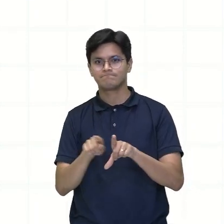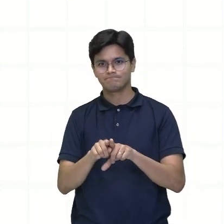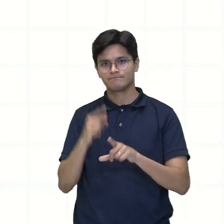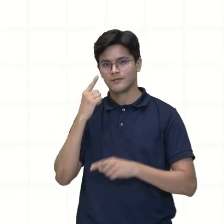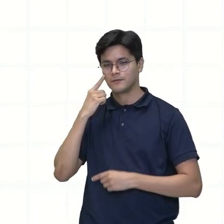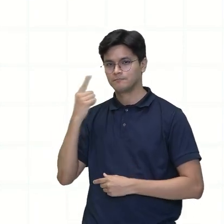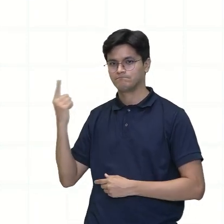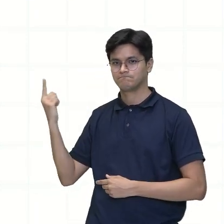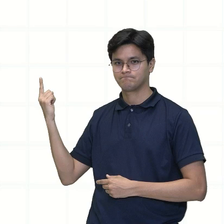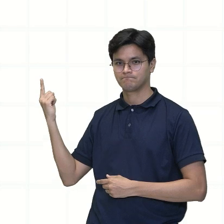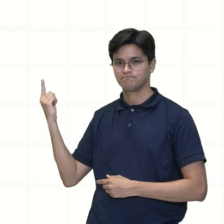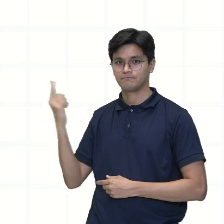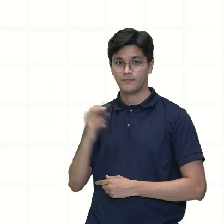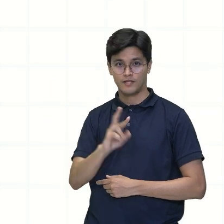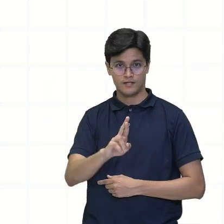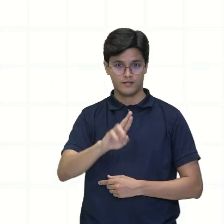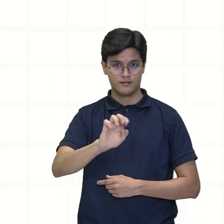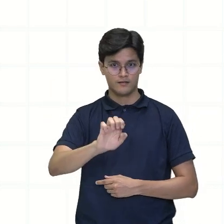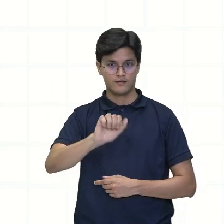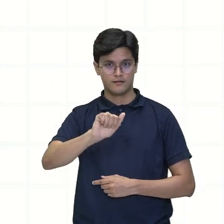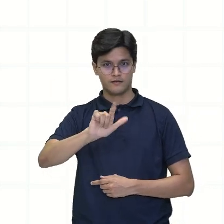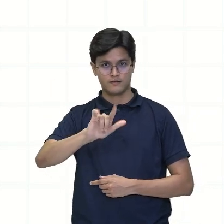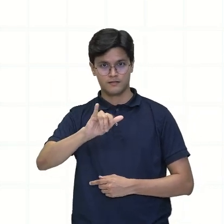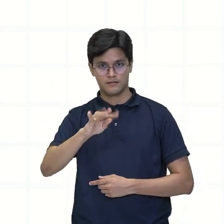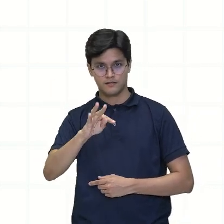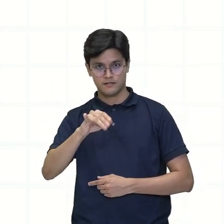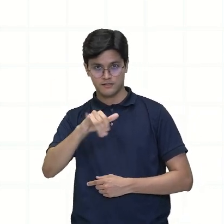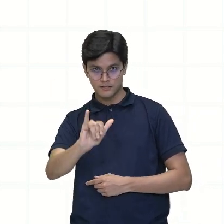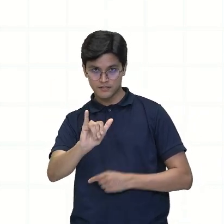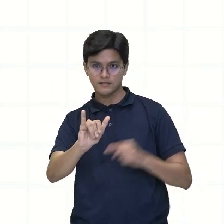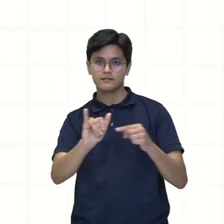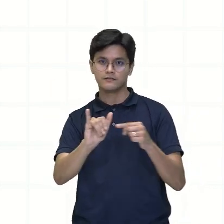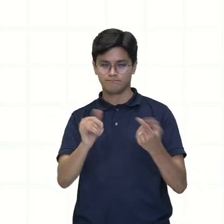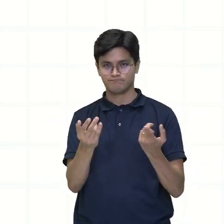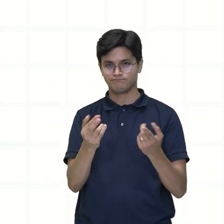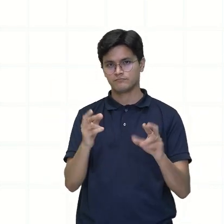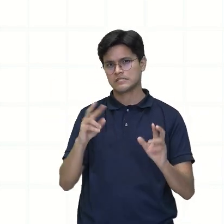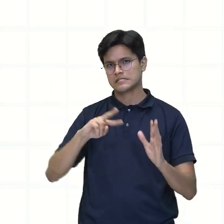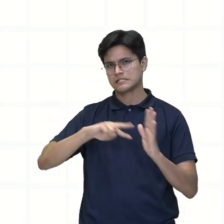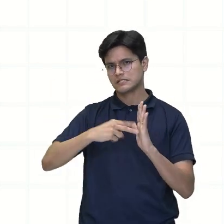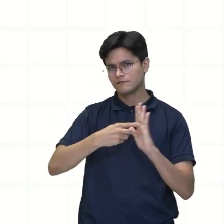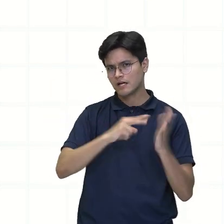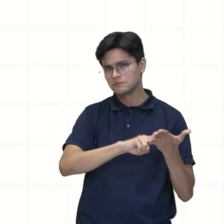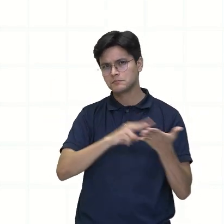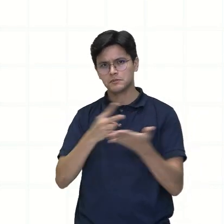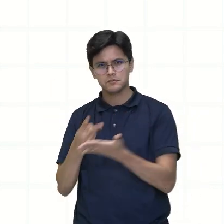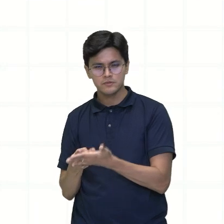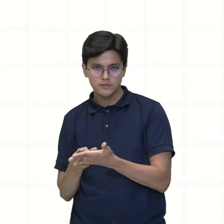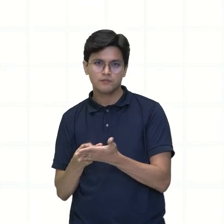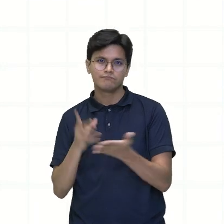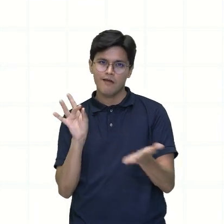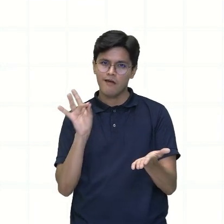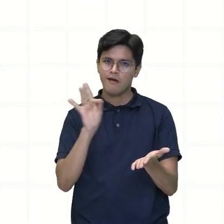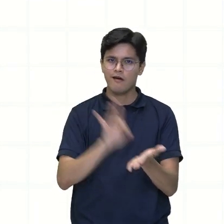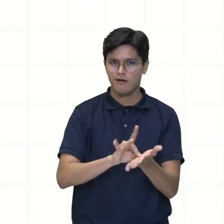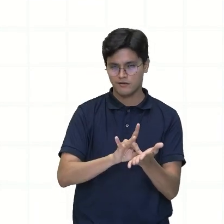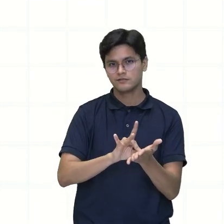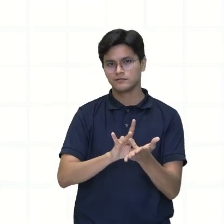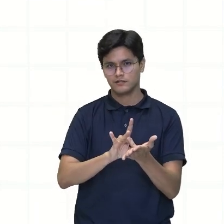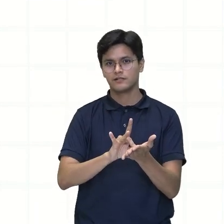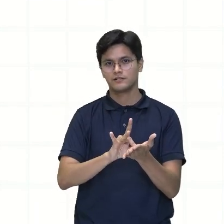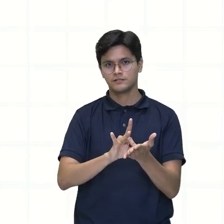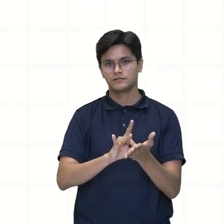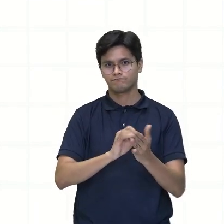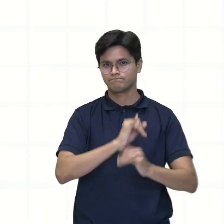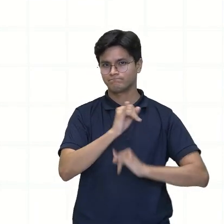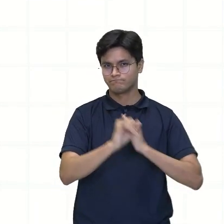Que é a realidade virtual. E augmented reality. Novamente aqui, augmented,